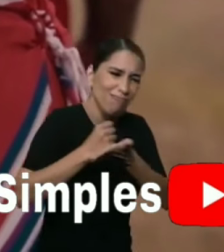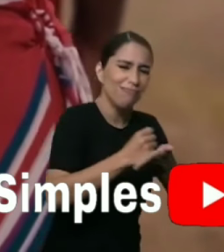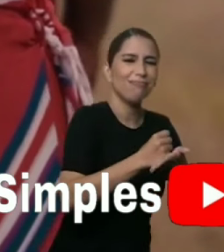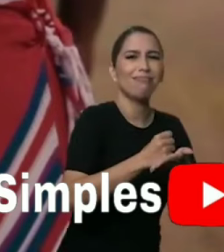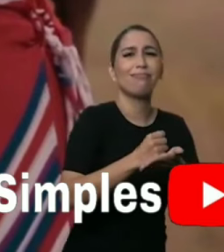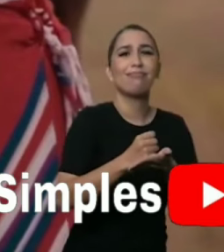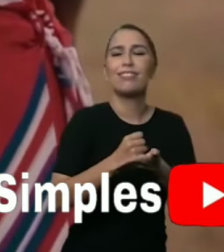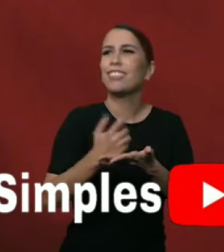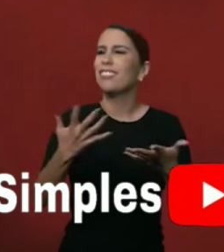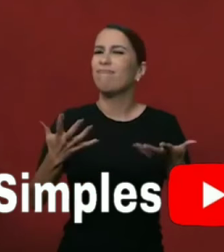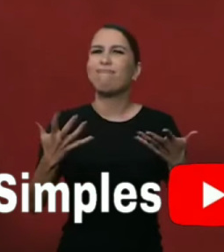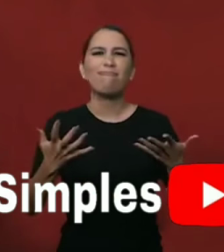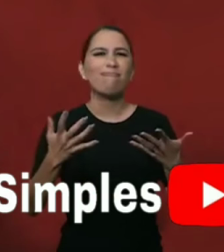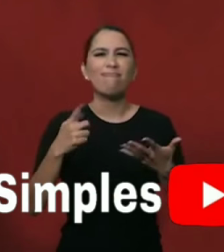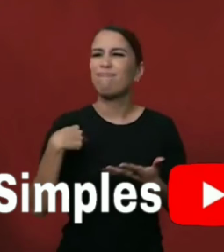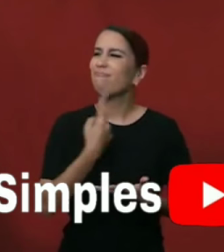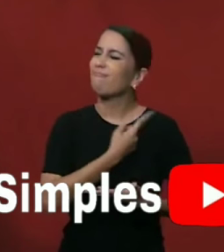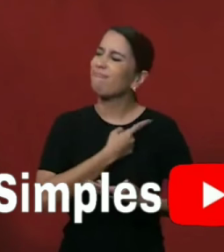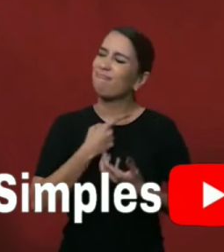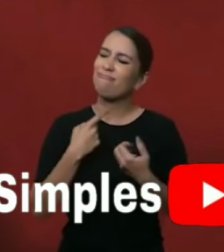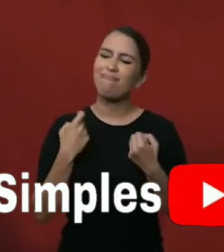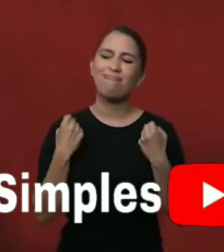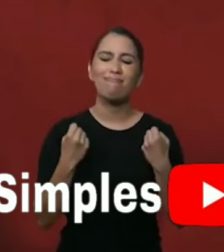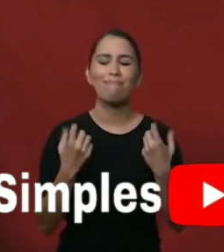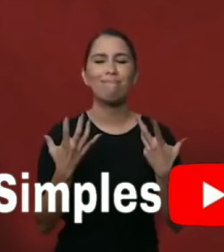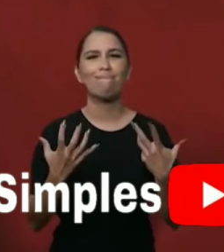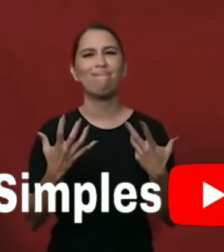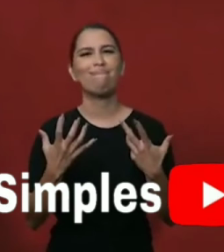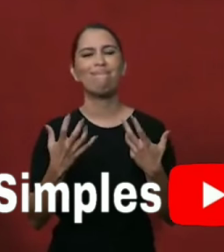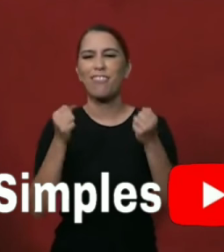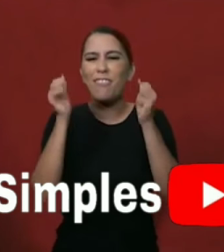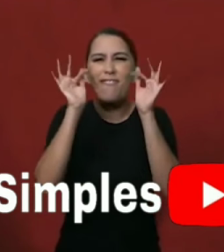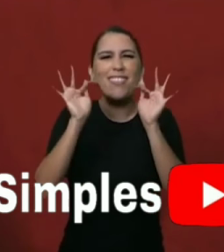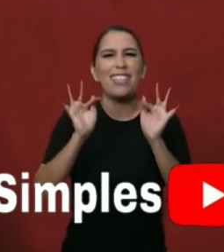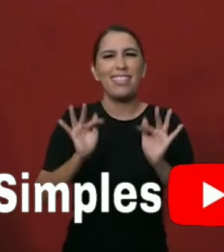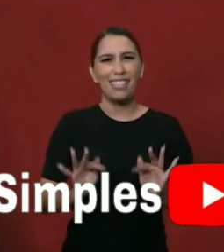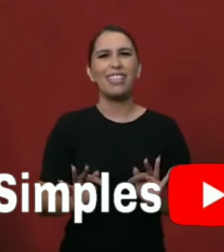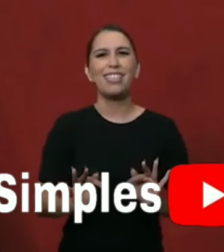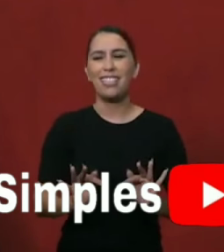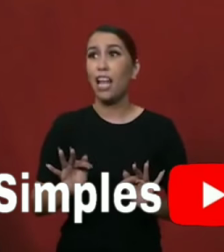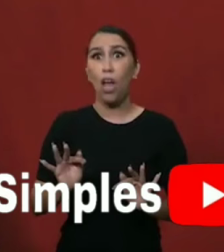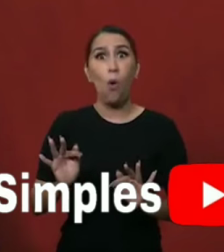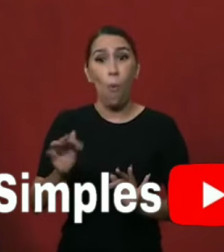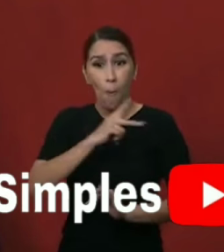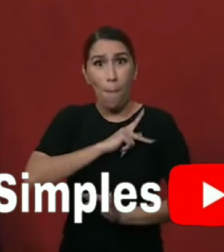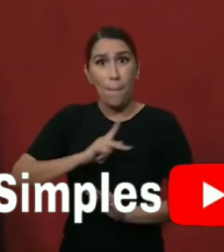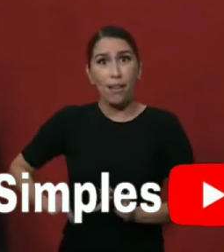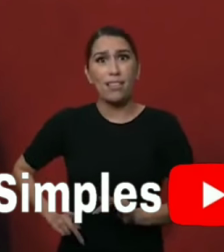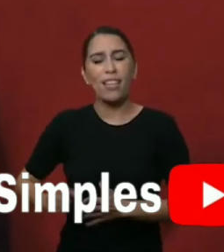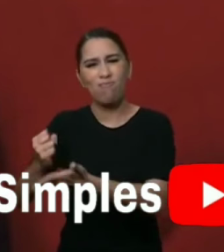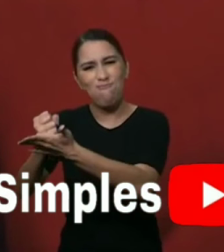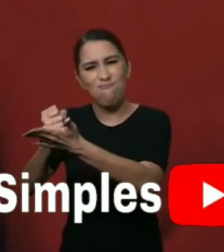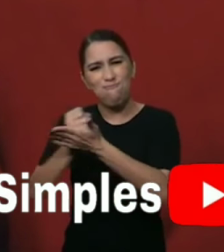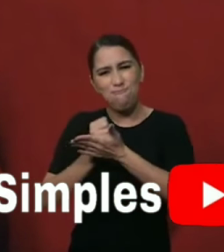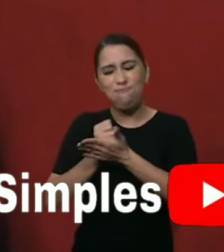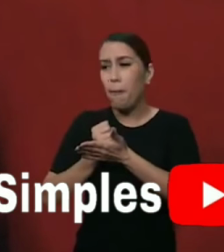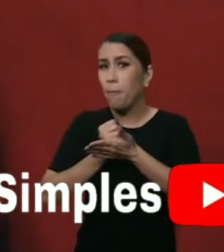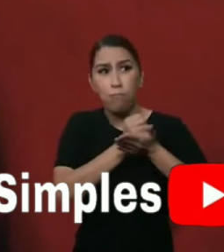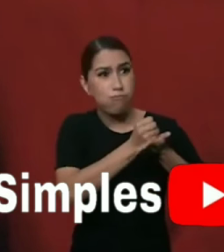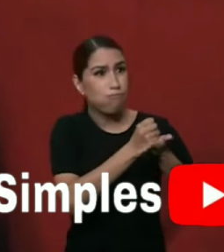Uma força muito grande, né? Uma grande força que ele deu. Porque se ele não tivesse dado essa